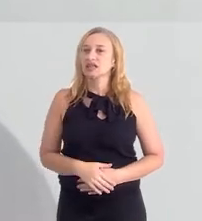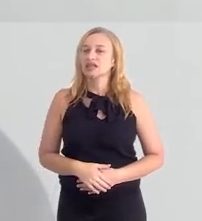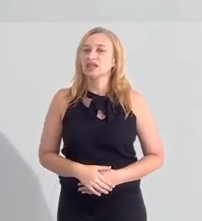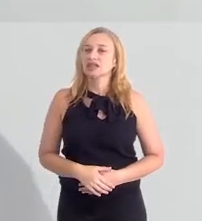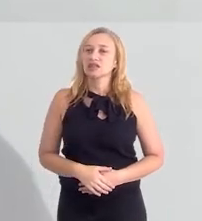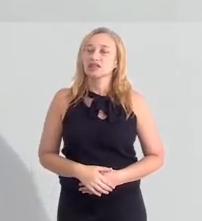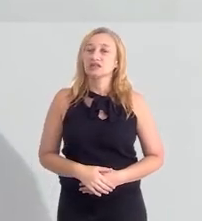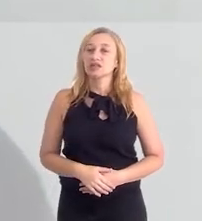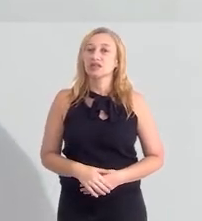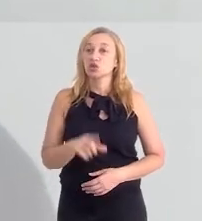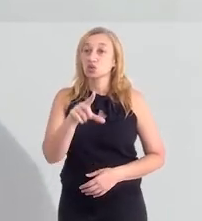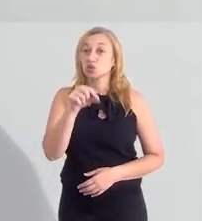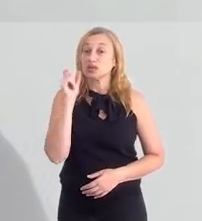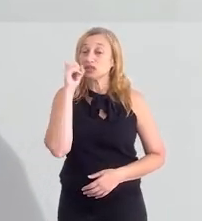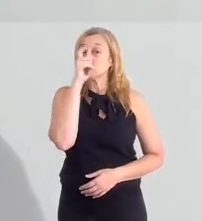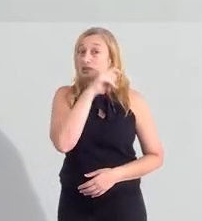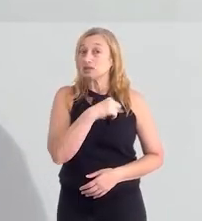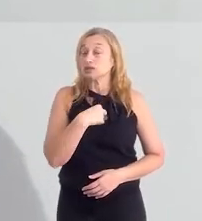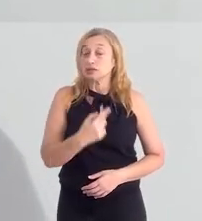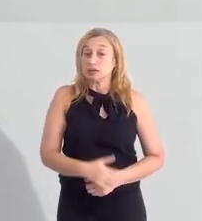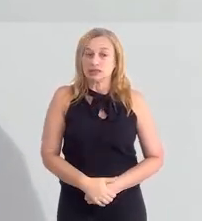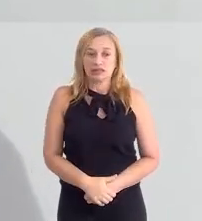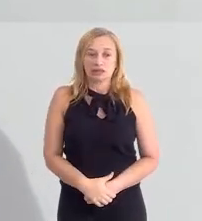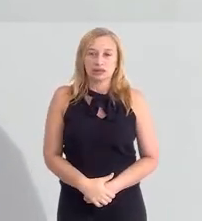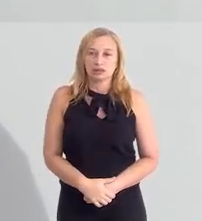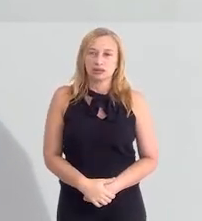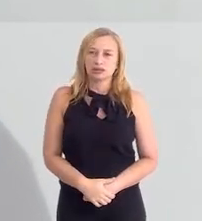eu tive que tomar uma decisão muito difícil.